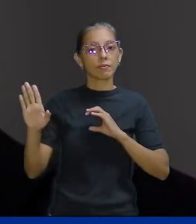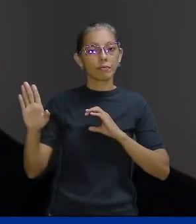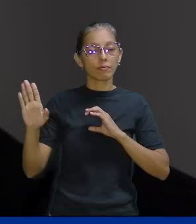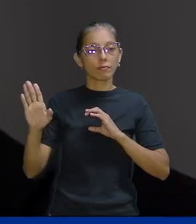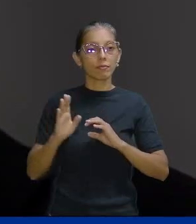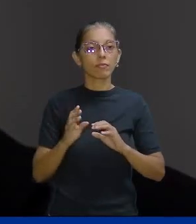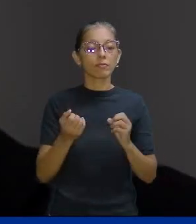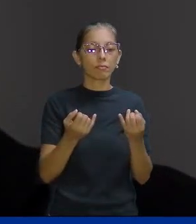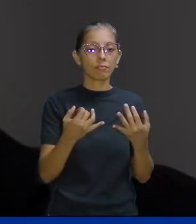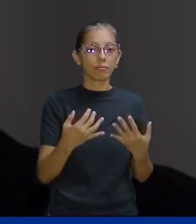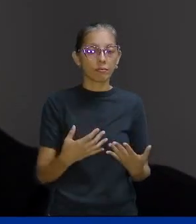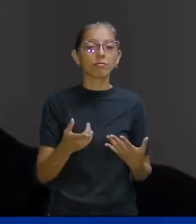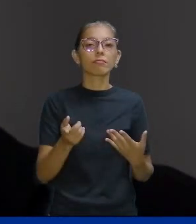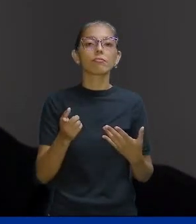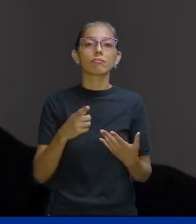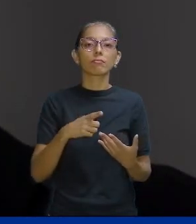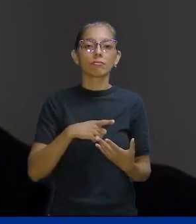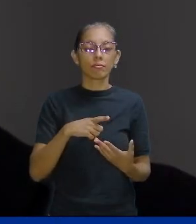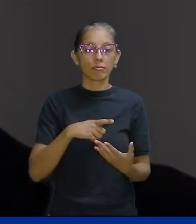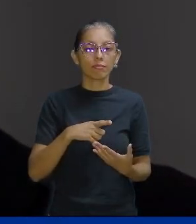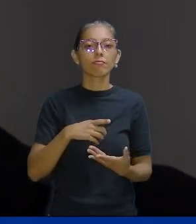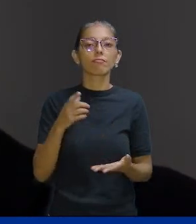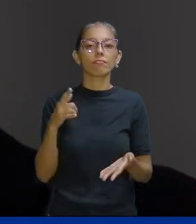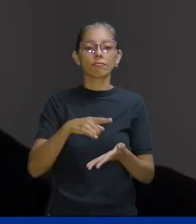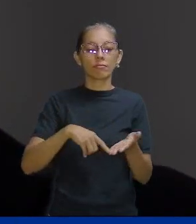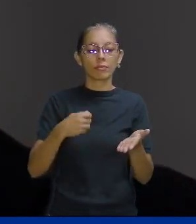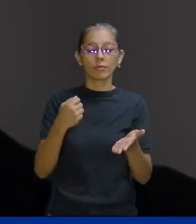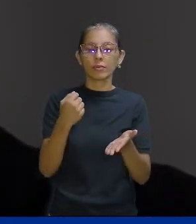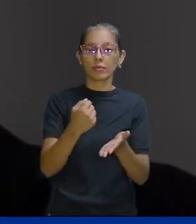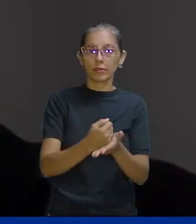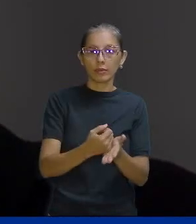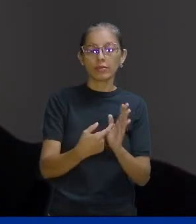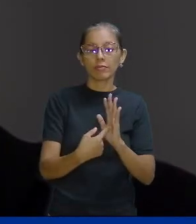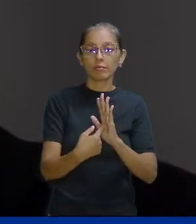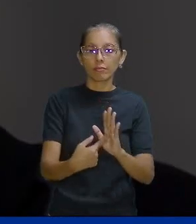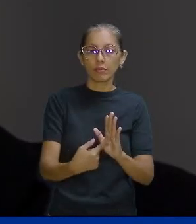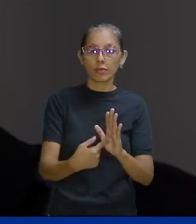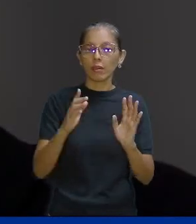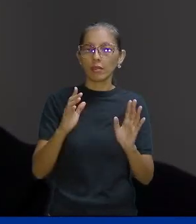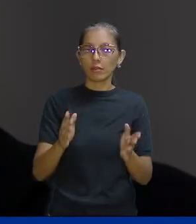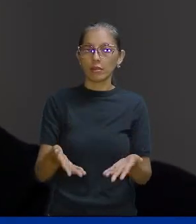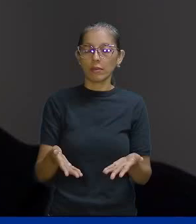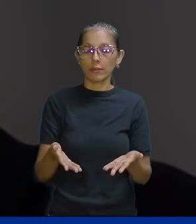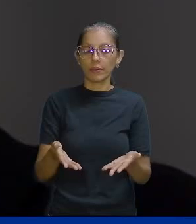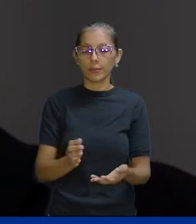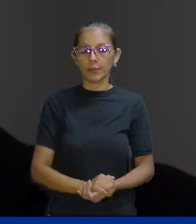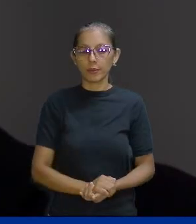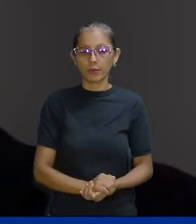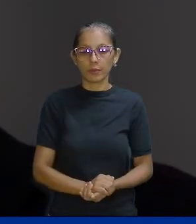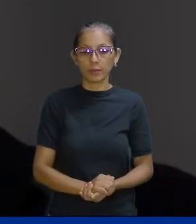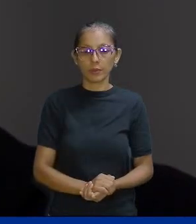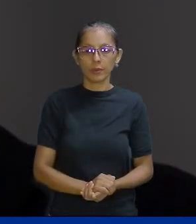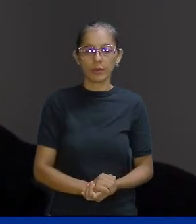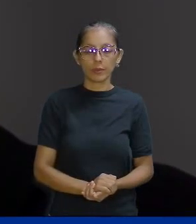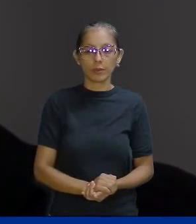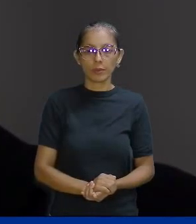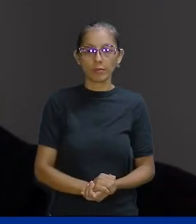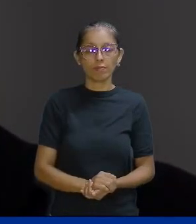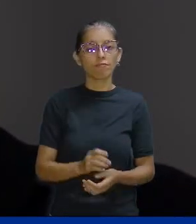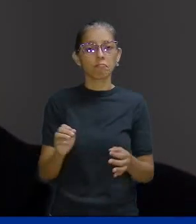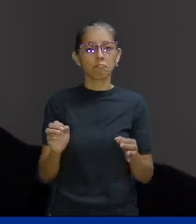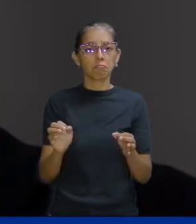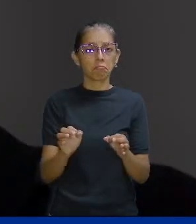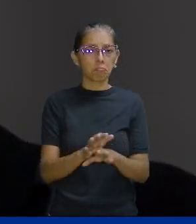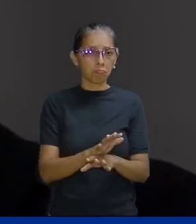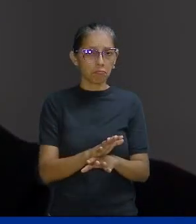defendendo a regularidade das contas e requerendo a manutenção da sentença. Sustenta que os documentos apresentados foram suficientes